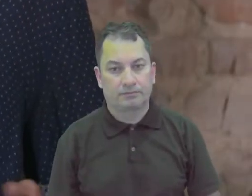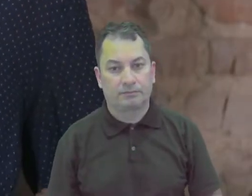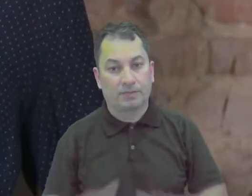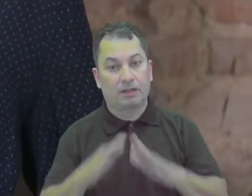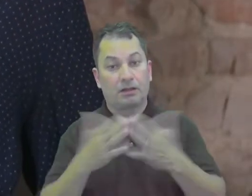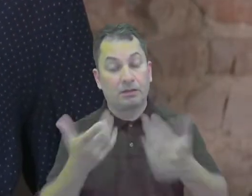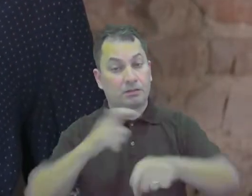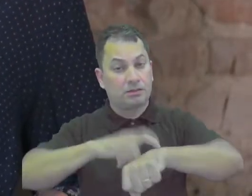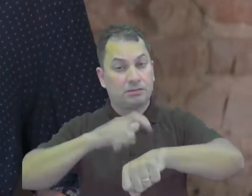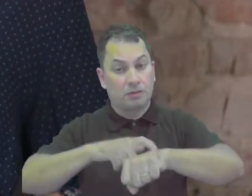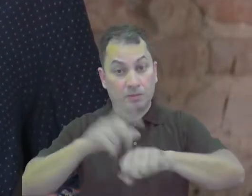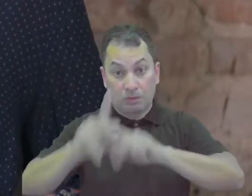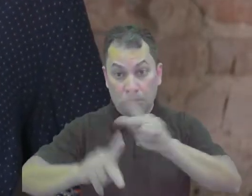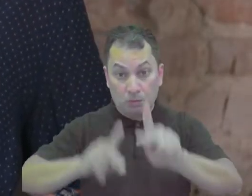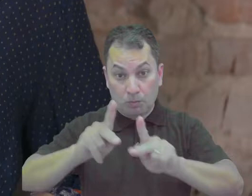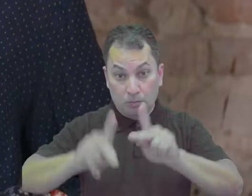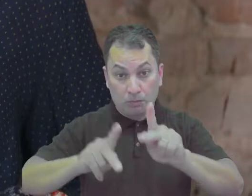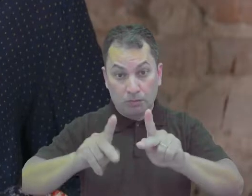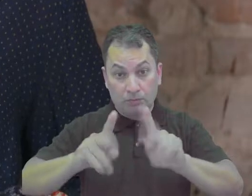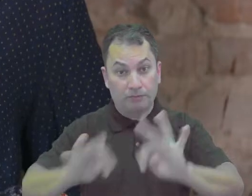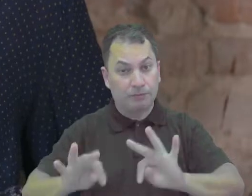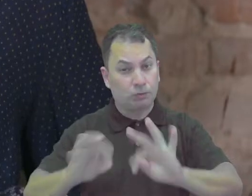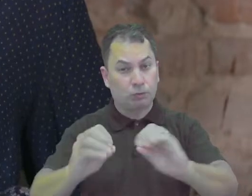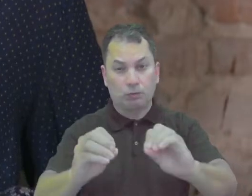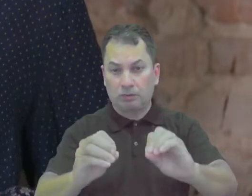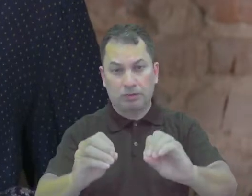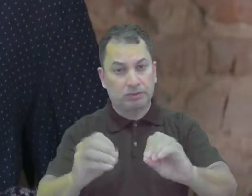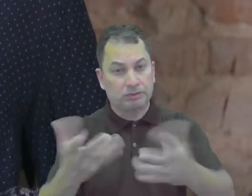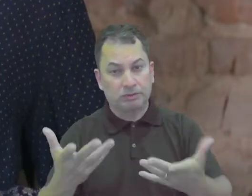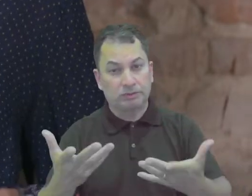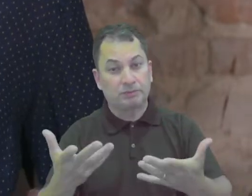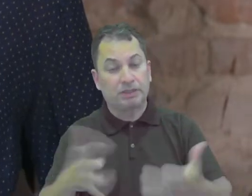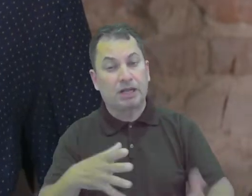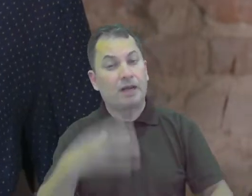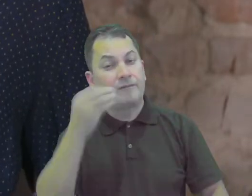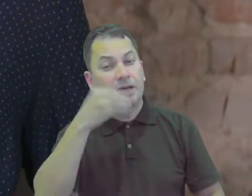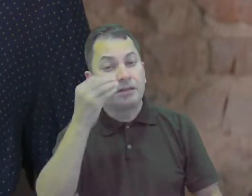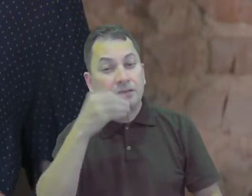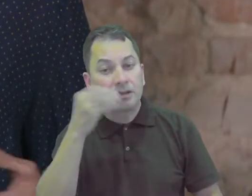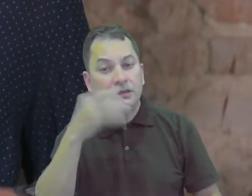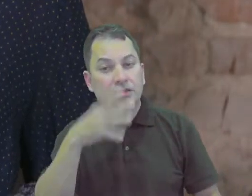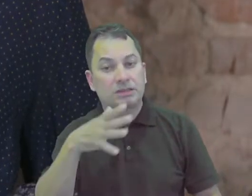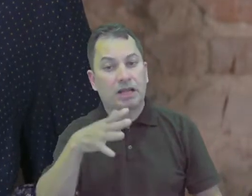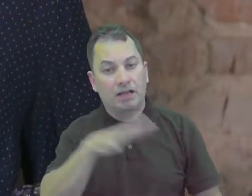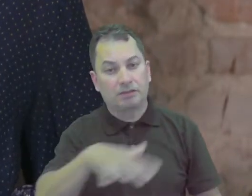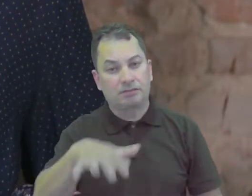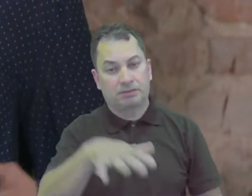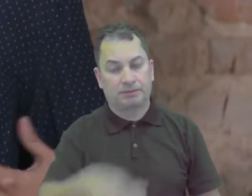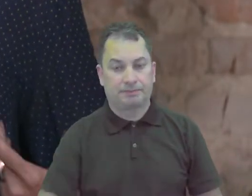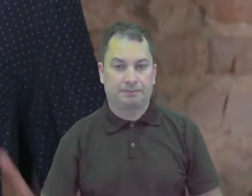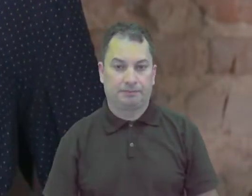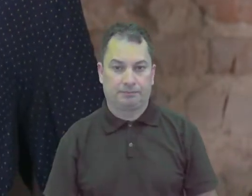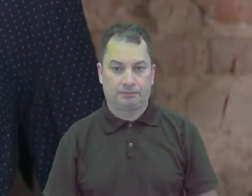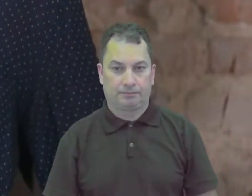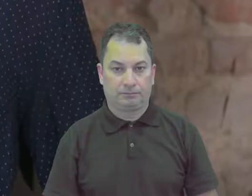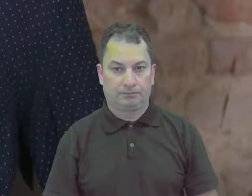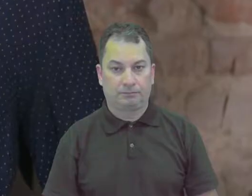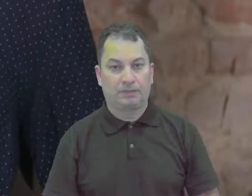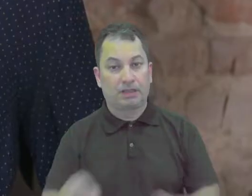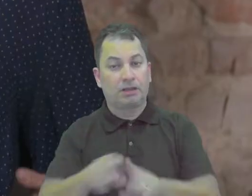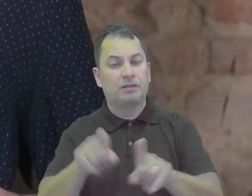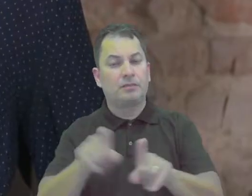momento, toda a população fica exposta. Quando a gente fala também de impacto direto, a gente também está falando